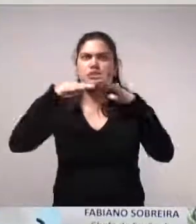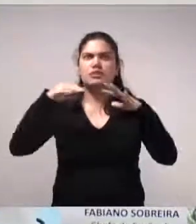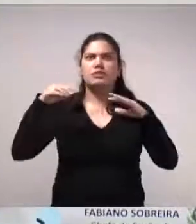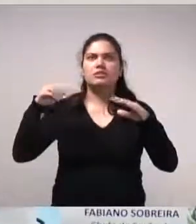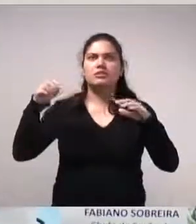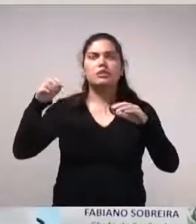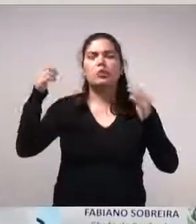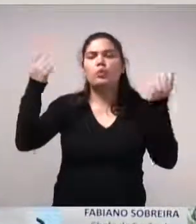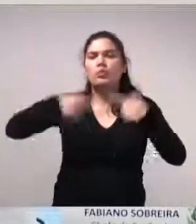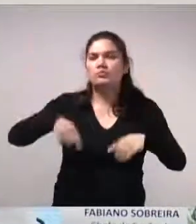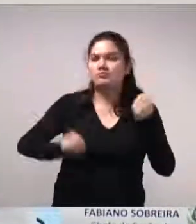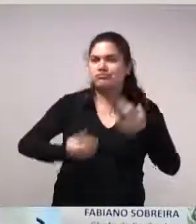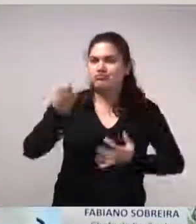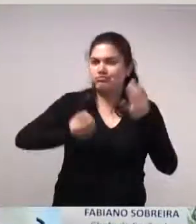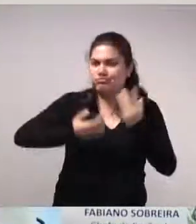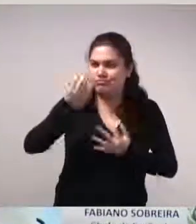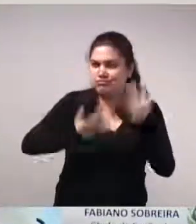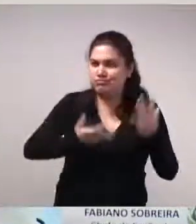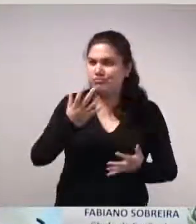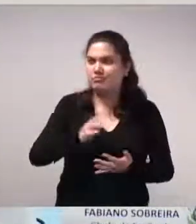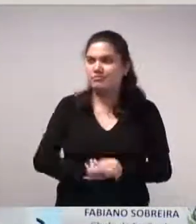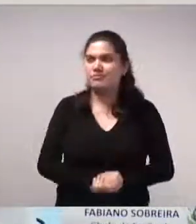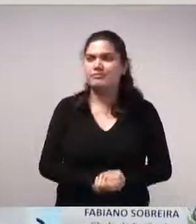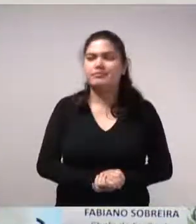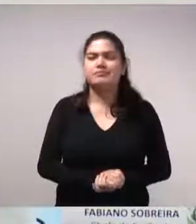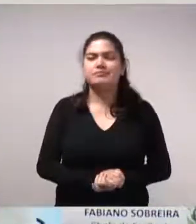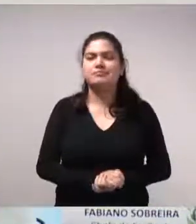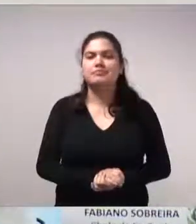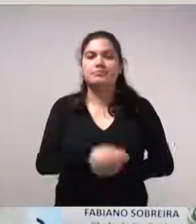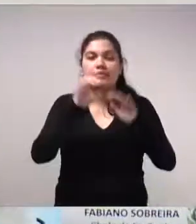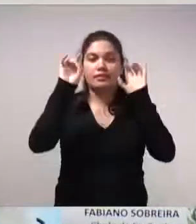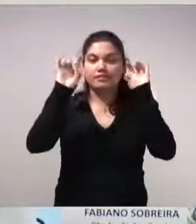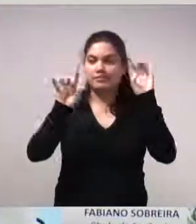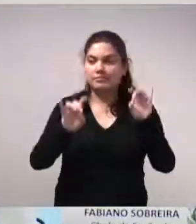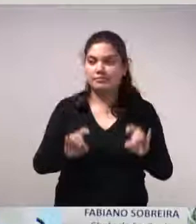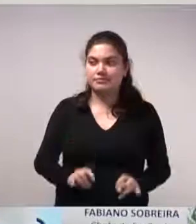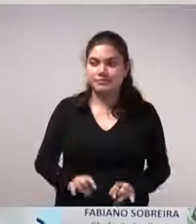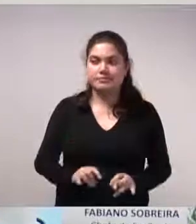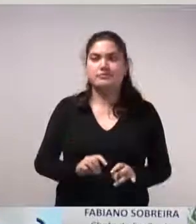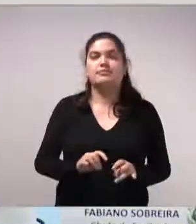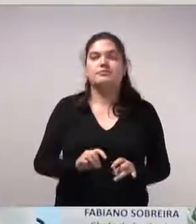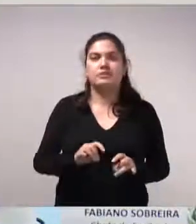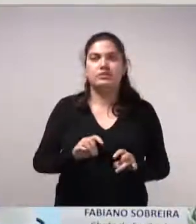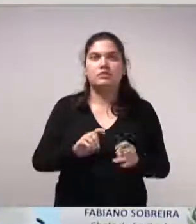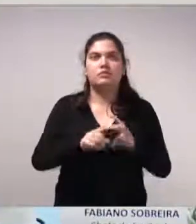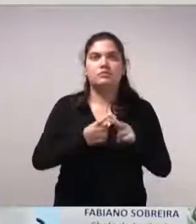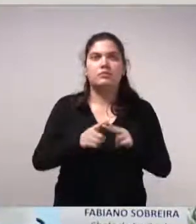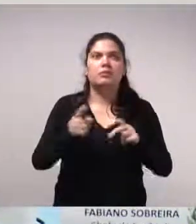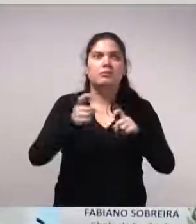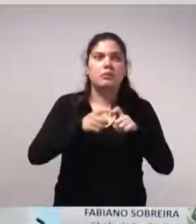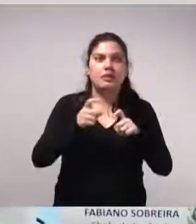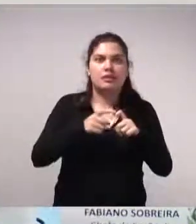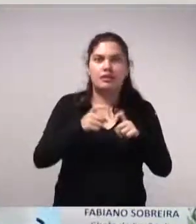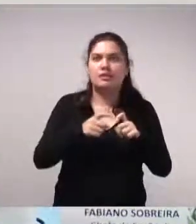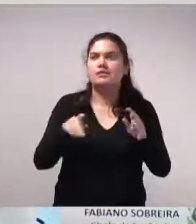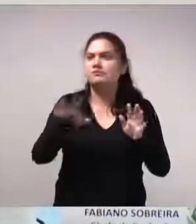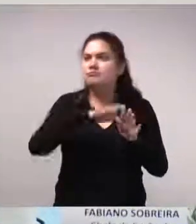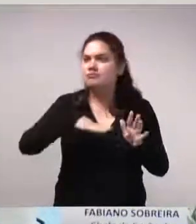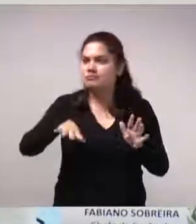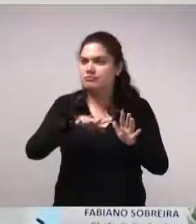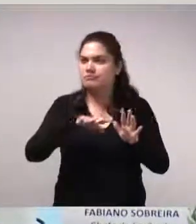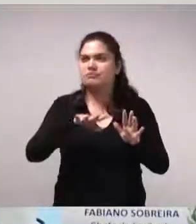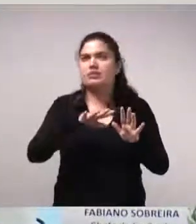a incêndio, toda a parte de especificação, manutenção dos equipamentos médicos do Departamento Médico da Câmara,